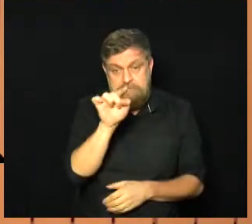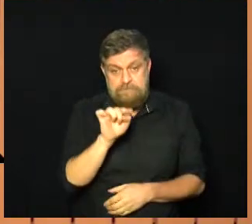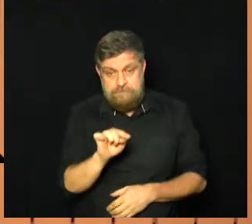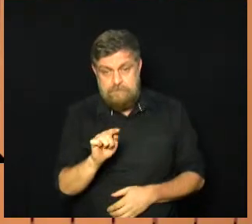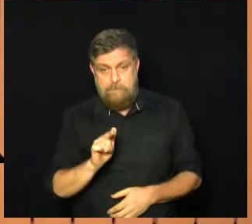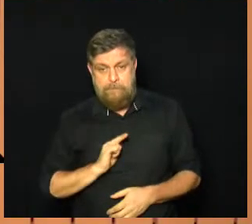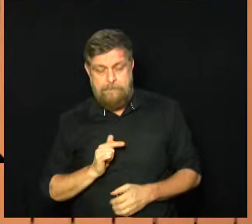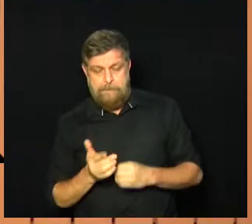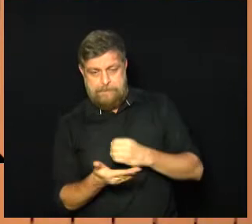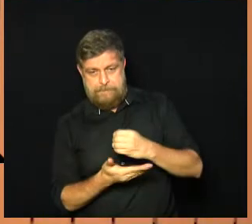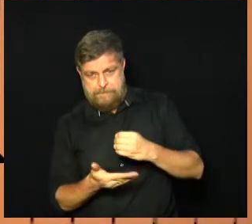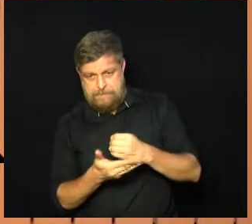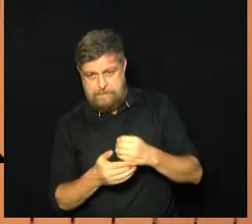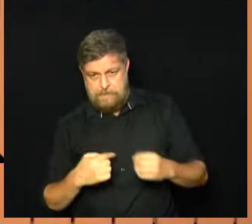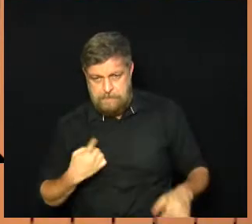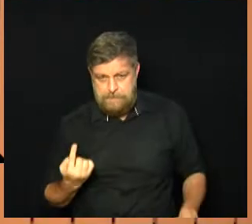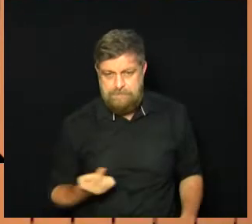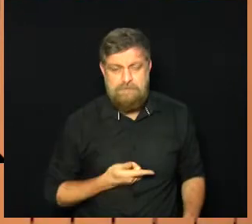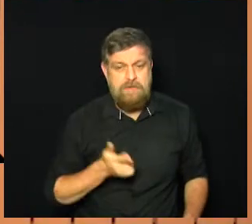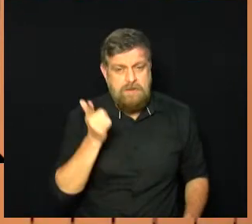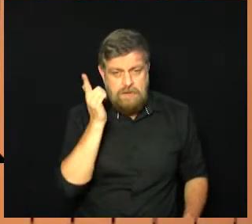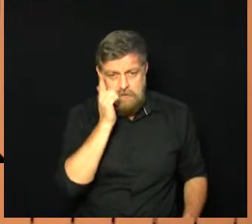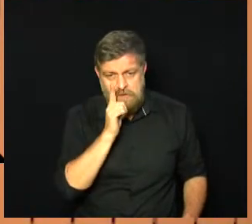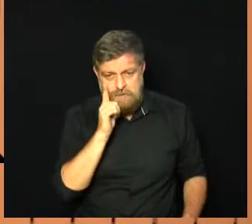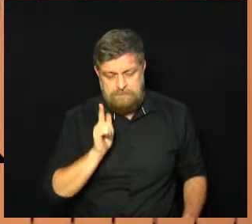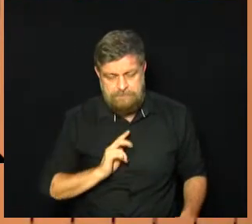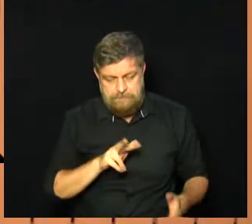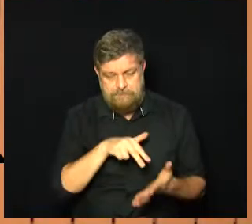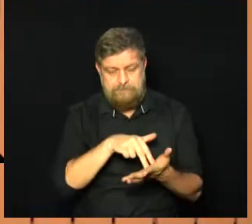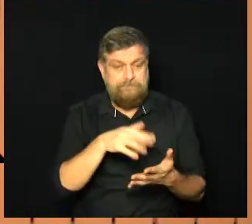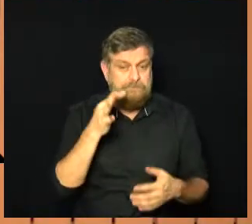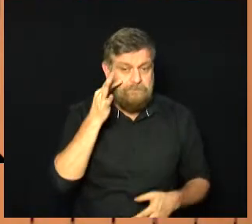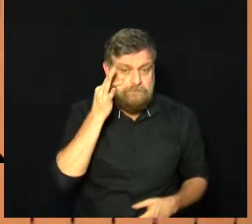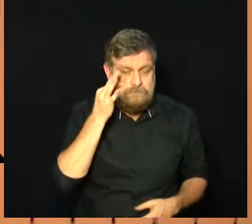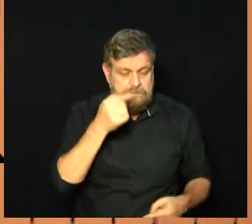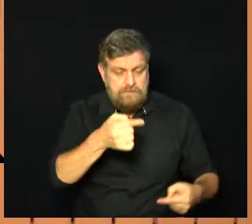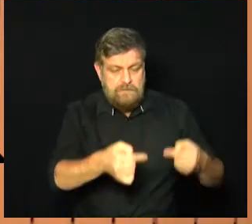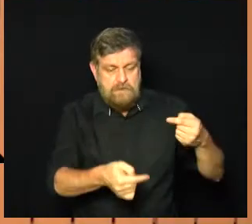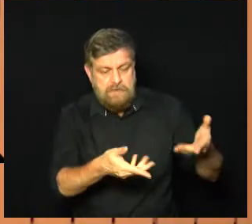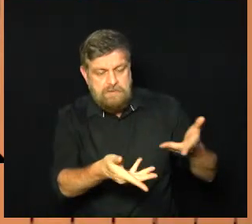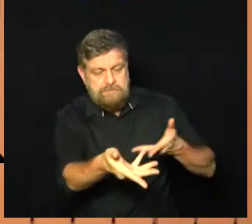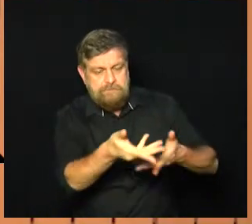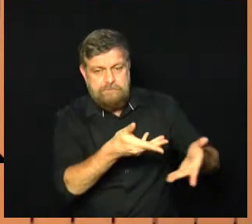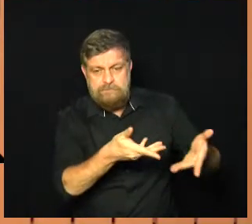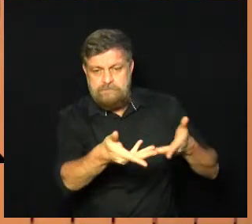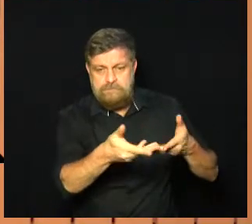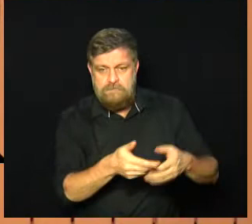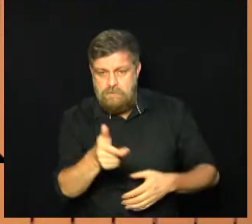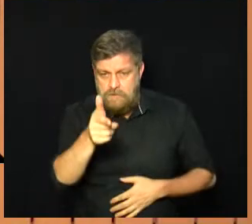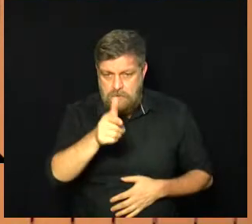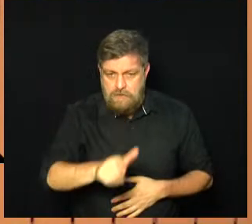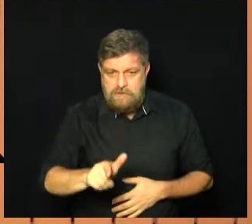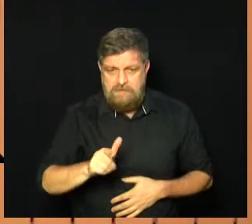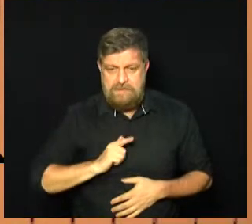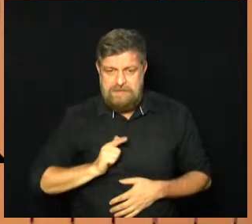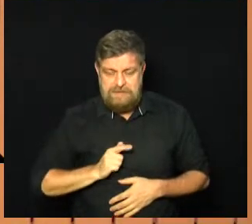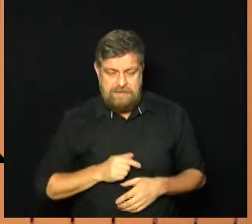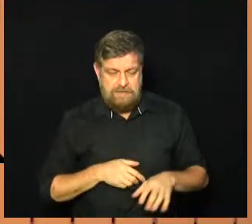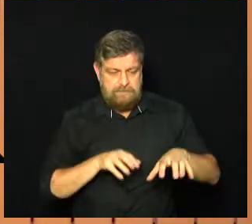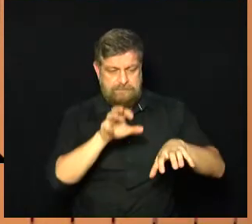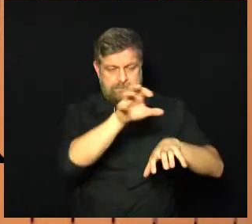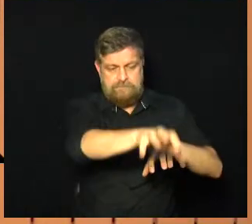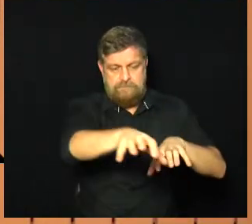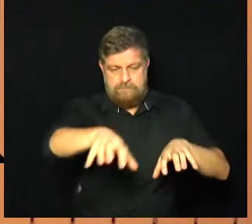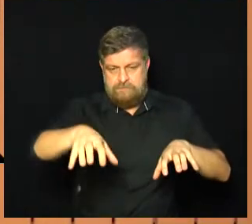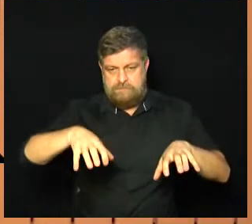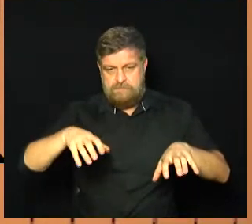são fundamentais para que a gente consiga ampliar o nosso debate e fazer de novo essa discussão a partir do território e